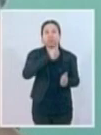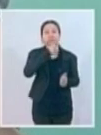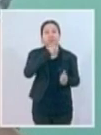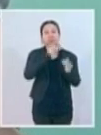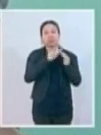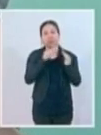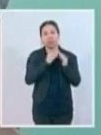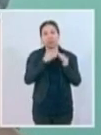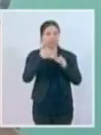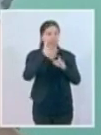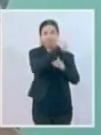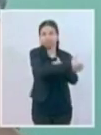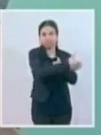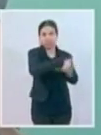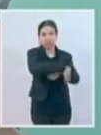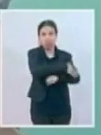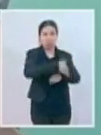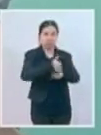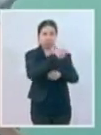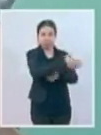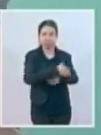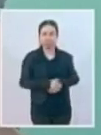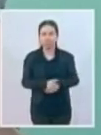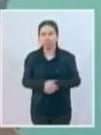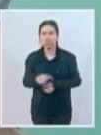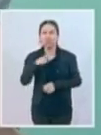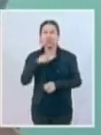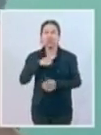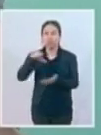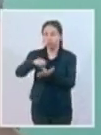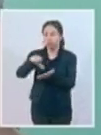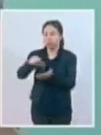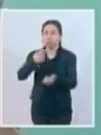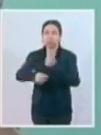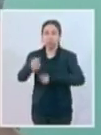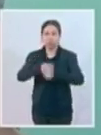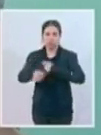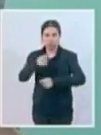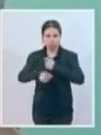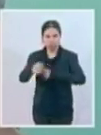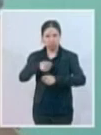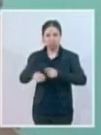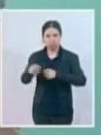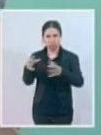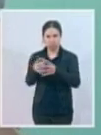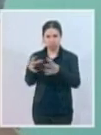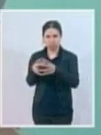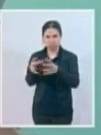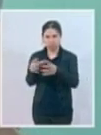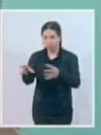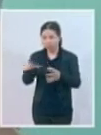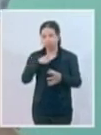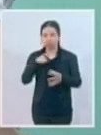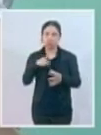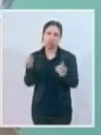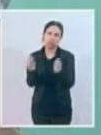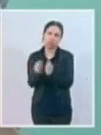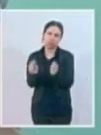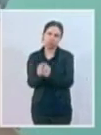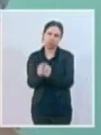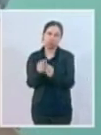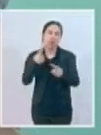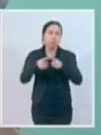E que houvesse ali a possibilidade do nosso centro administrativo, do nosso centro comunitário, junto, porque é um espaço muito